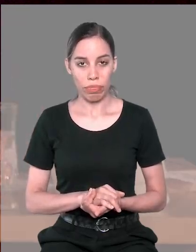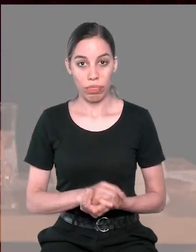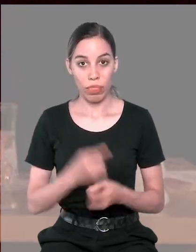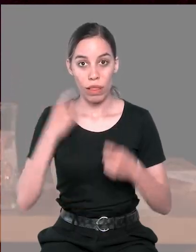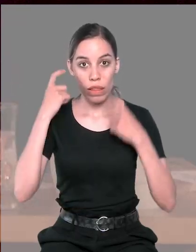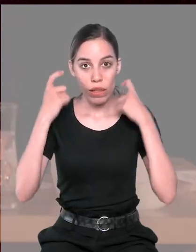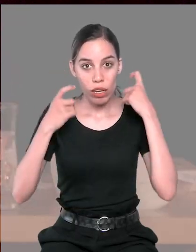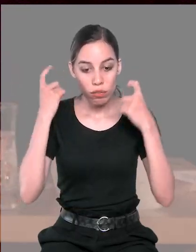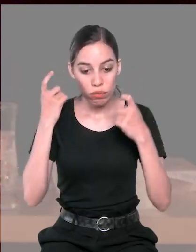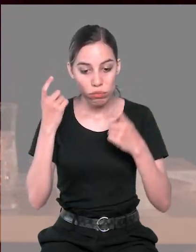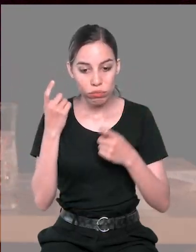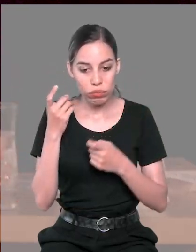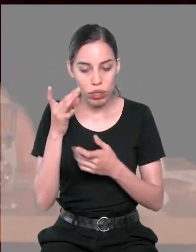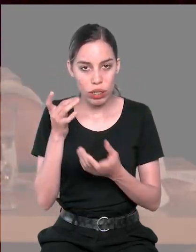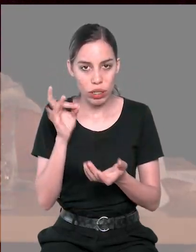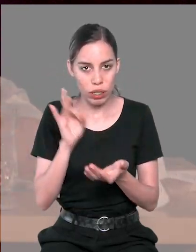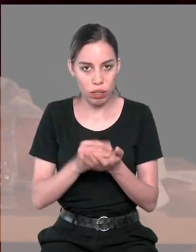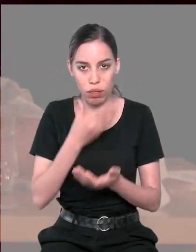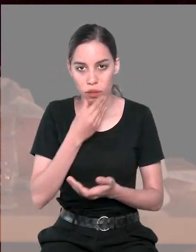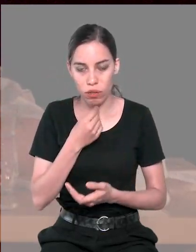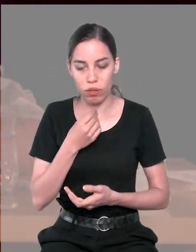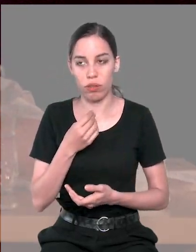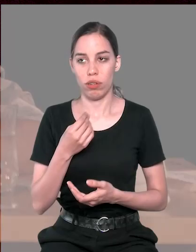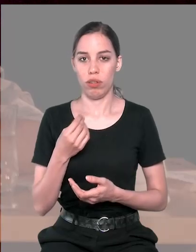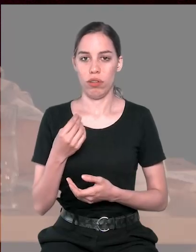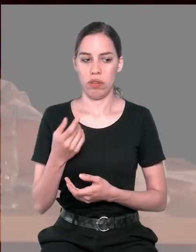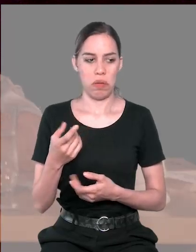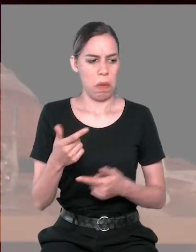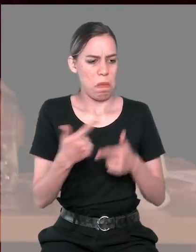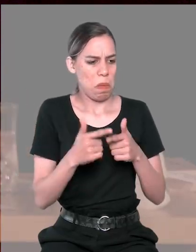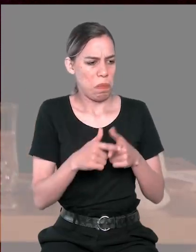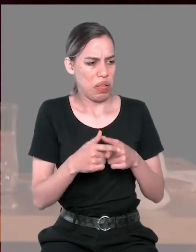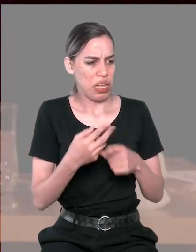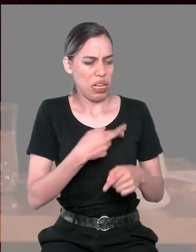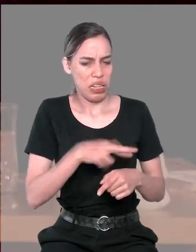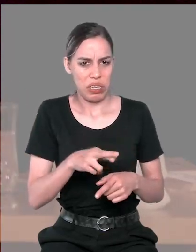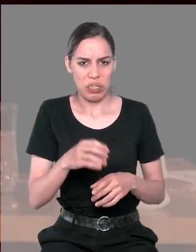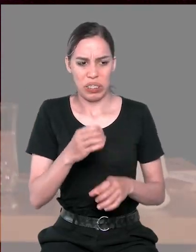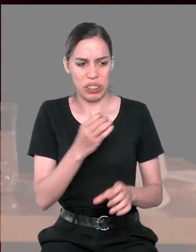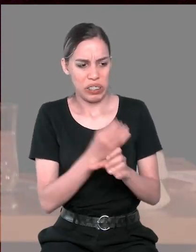E a preocupação do Valéry é essa, ele não tem nenhum problema com a ciência. Ele não tem nenhum problema com a religião, não tem nenhum problema com a mística,